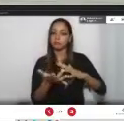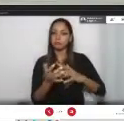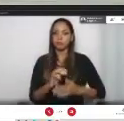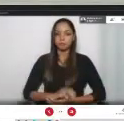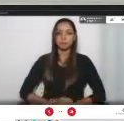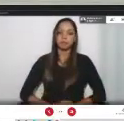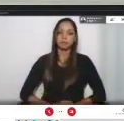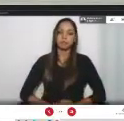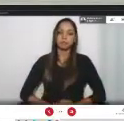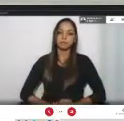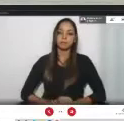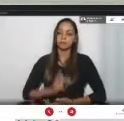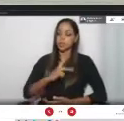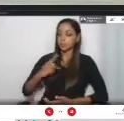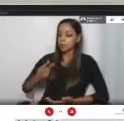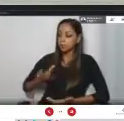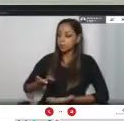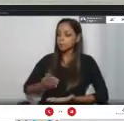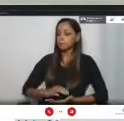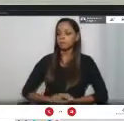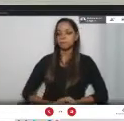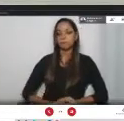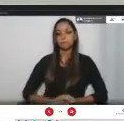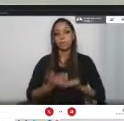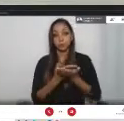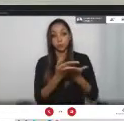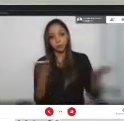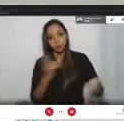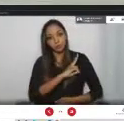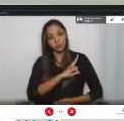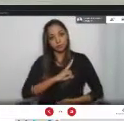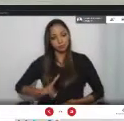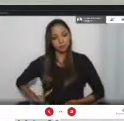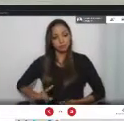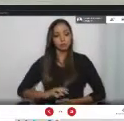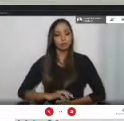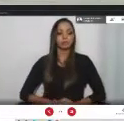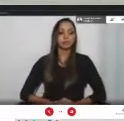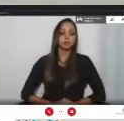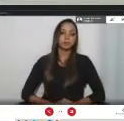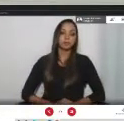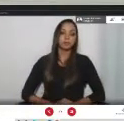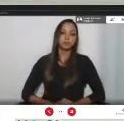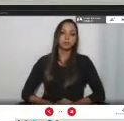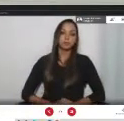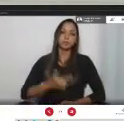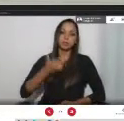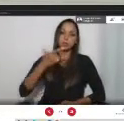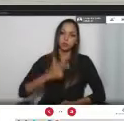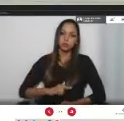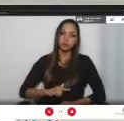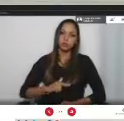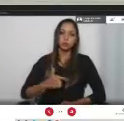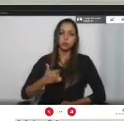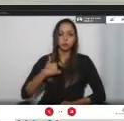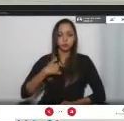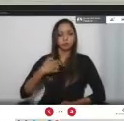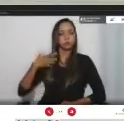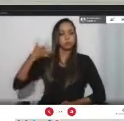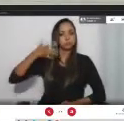Senhor presidente, senhores demais vereadores, mais uma vez que me traz o plenário é